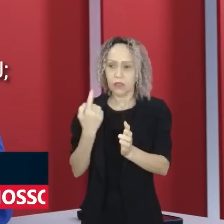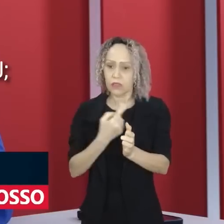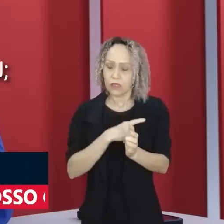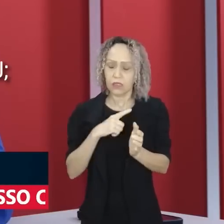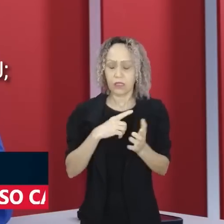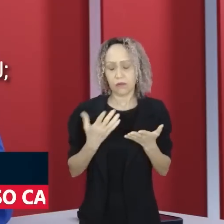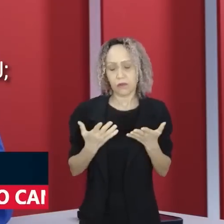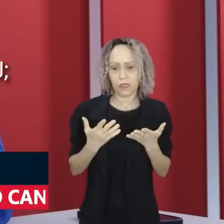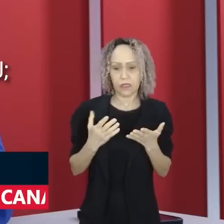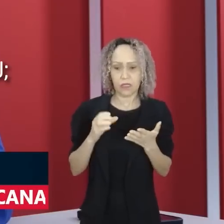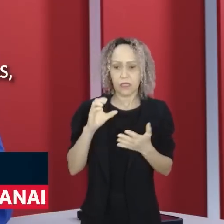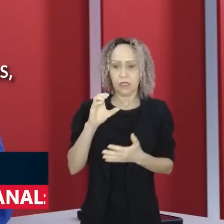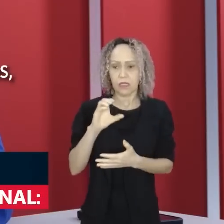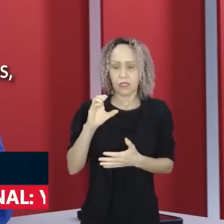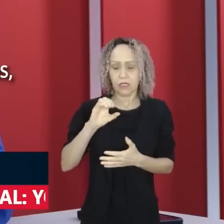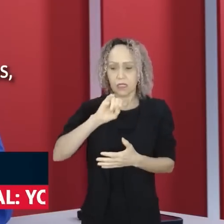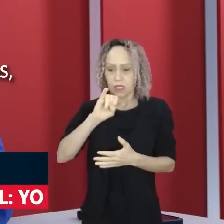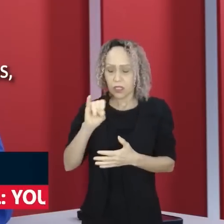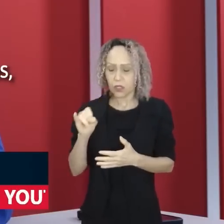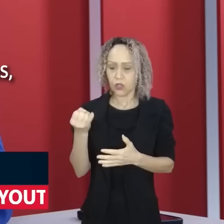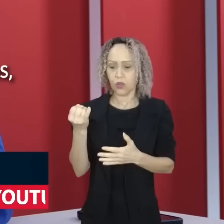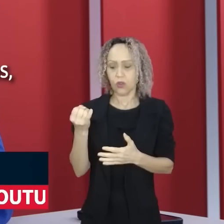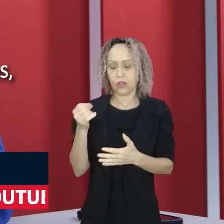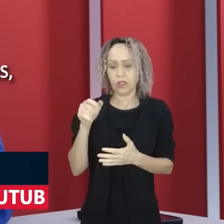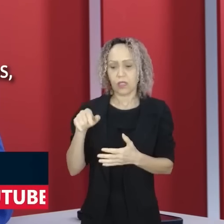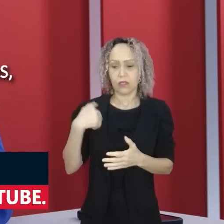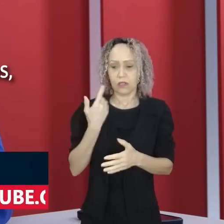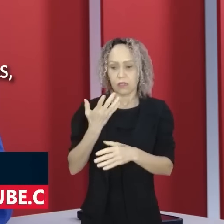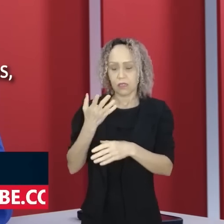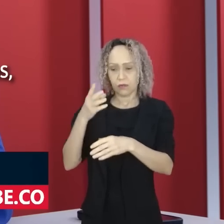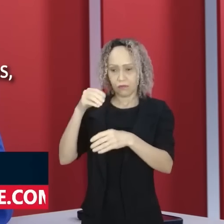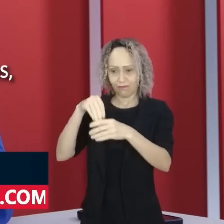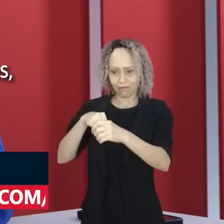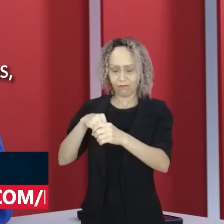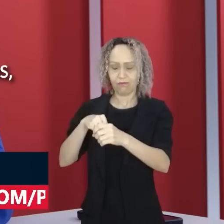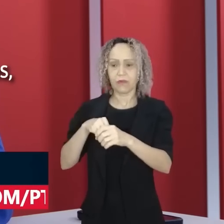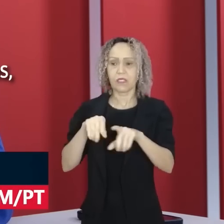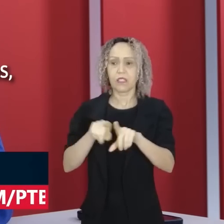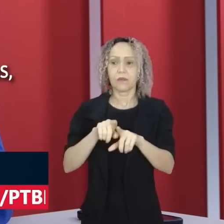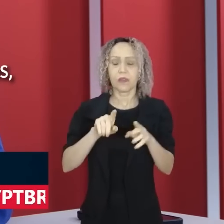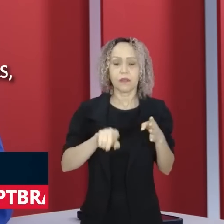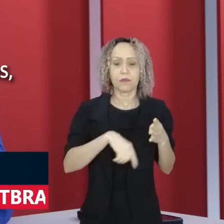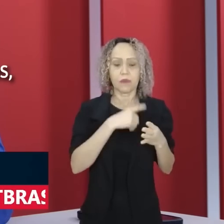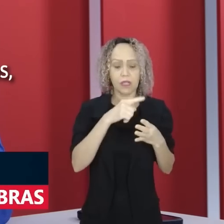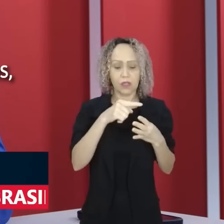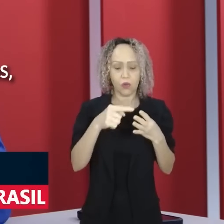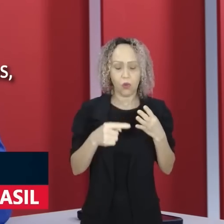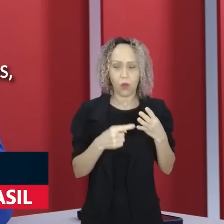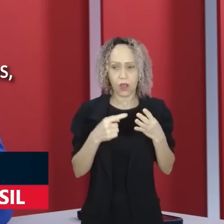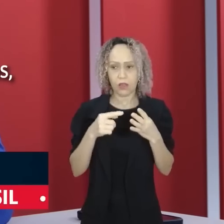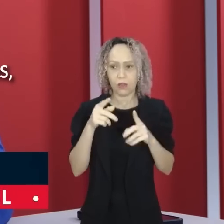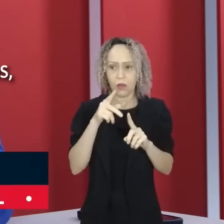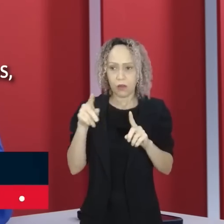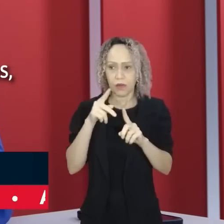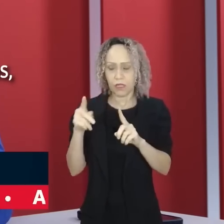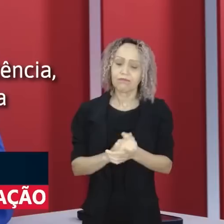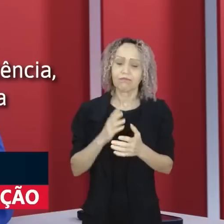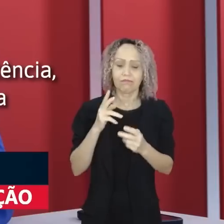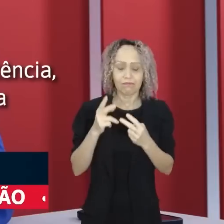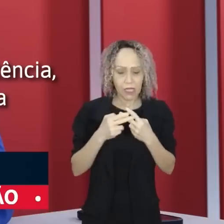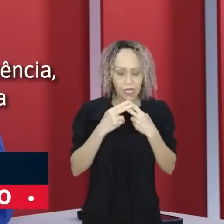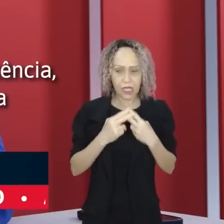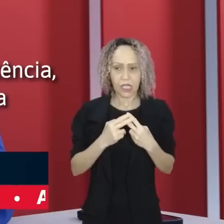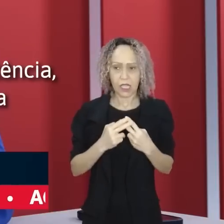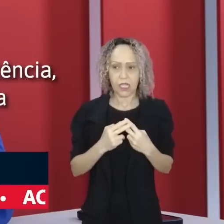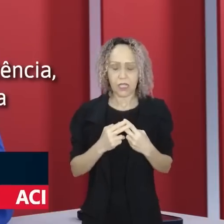a presidência da CCJ, e mais quatro presidência de comissões, mas isso tem a ver com a força do PT. Com